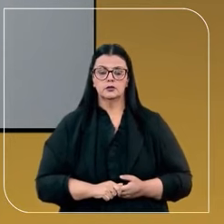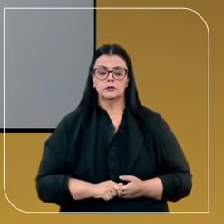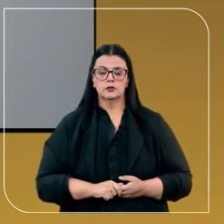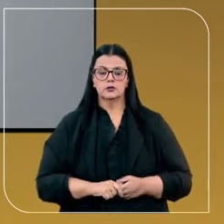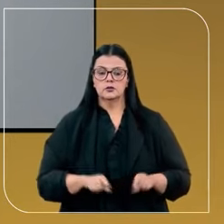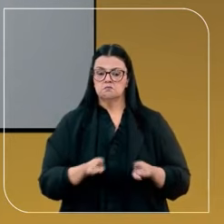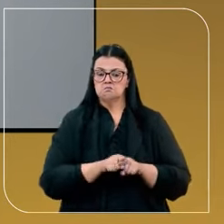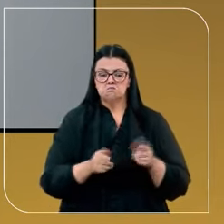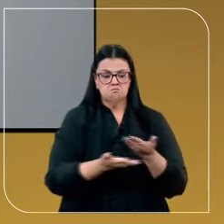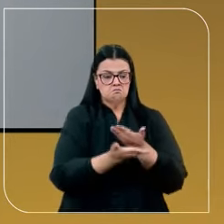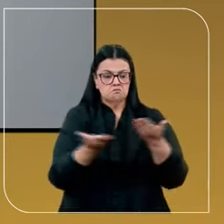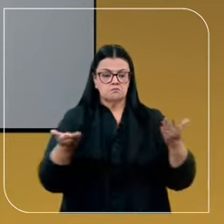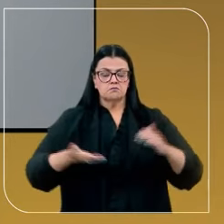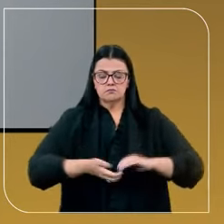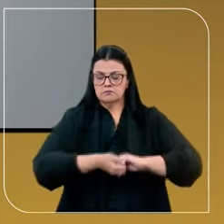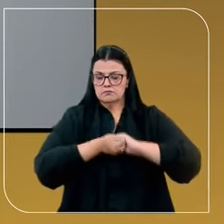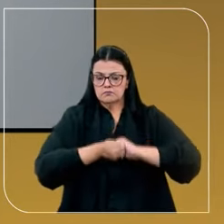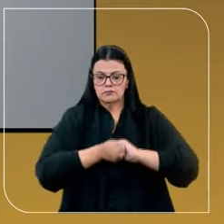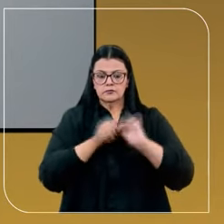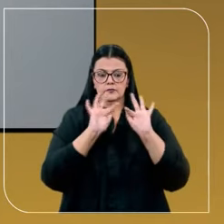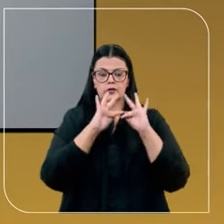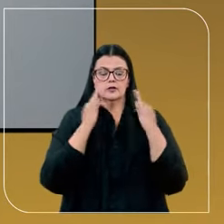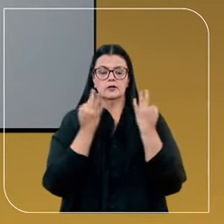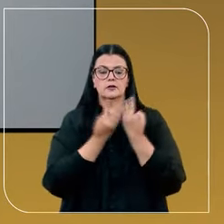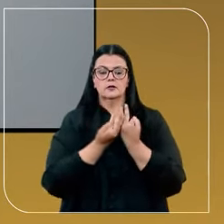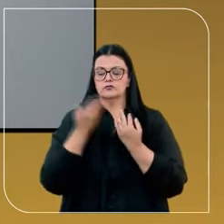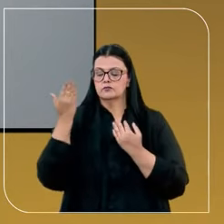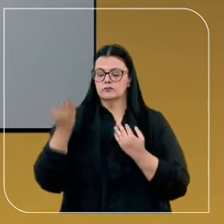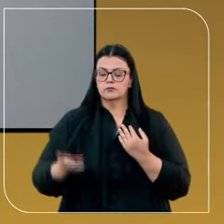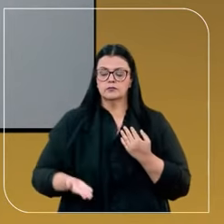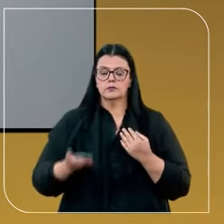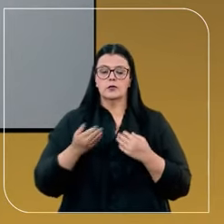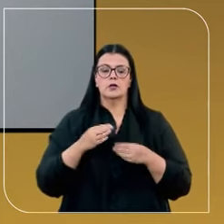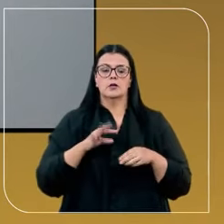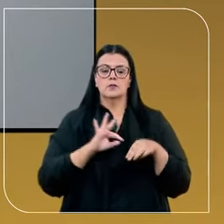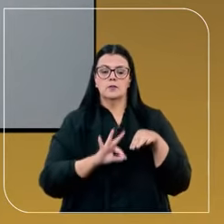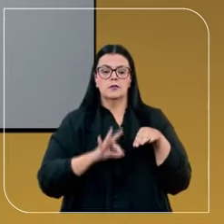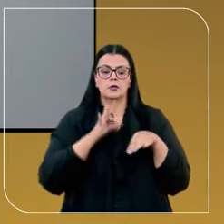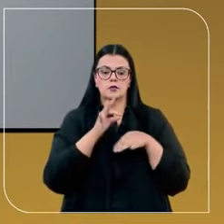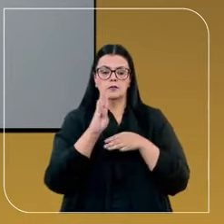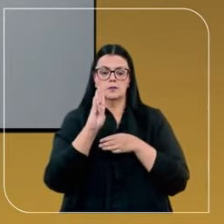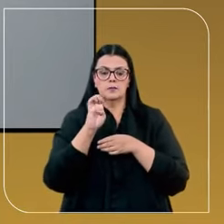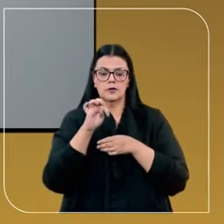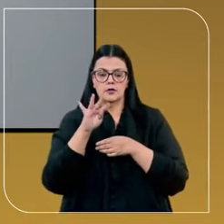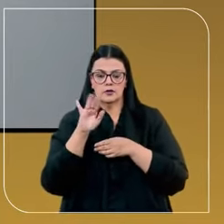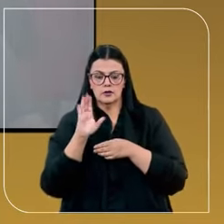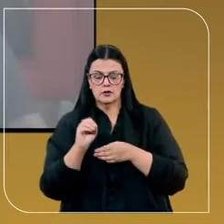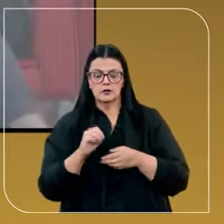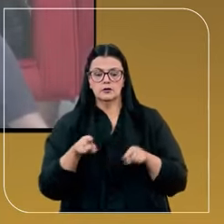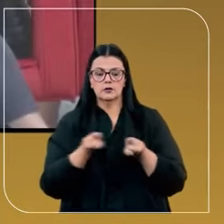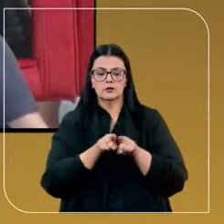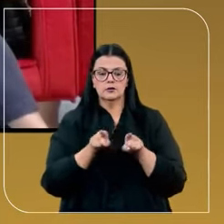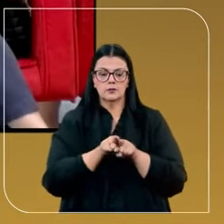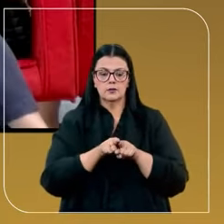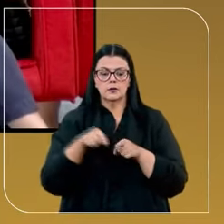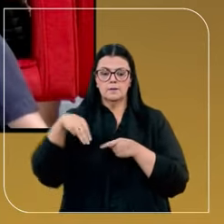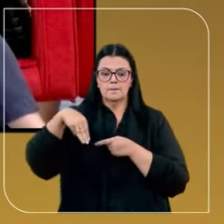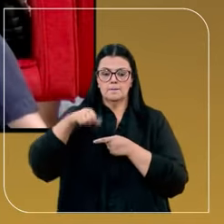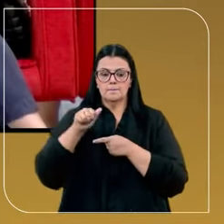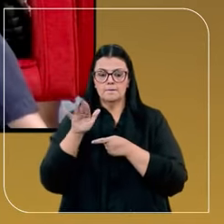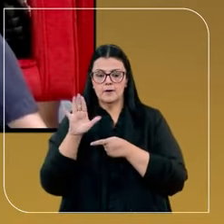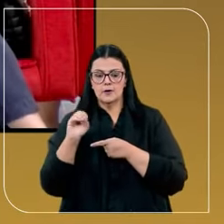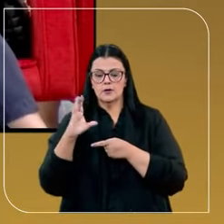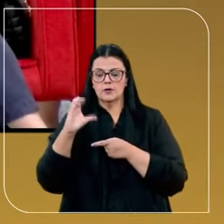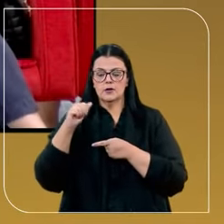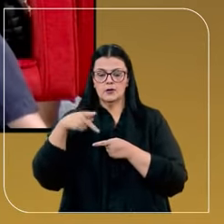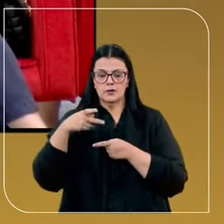Saúdo os familiares do ministro Benedito Gonçalves e do ministro Mauro Campbell,